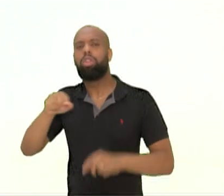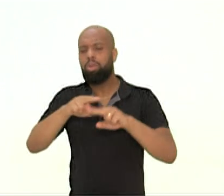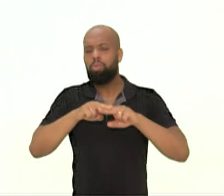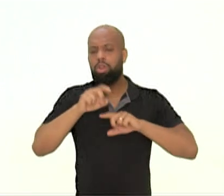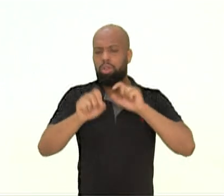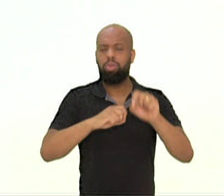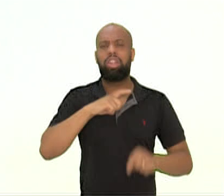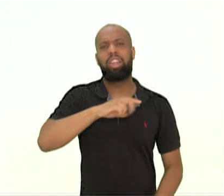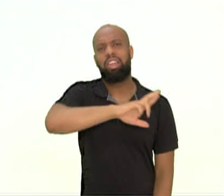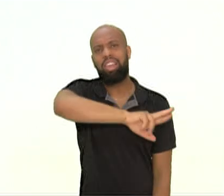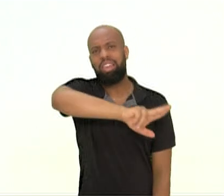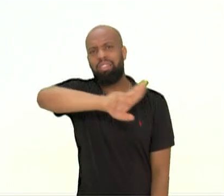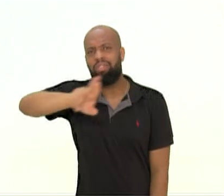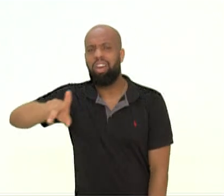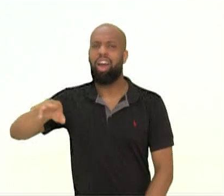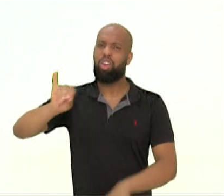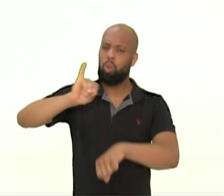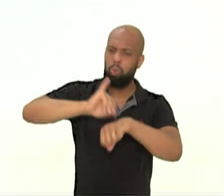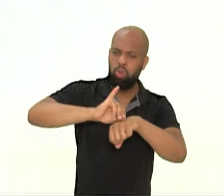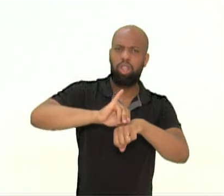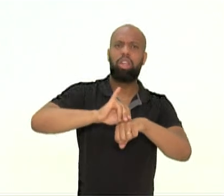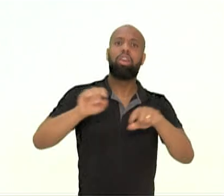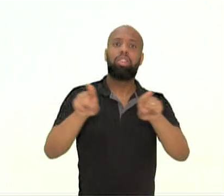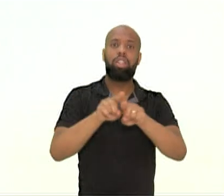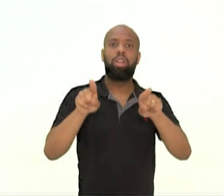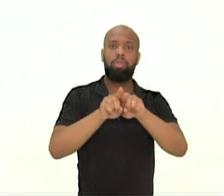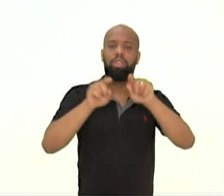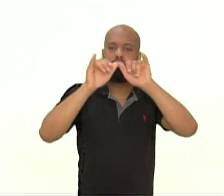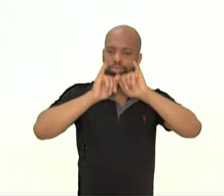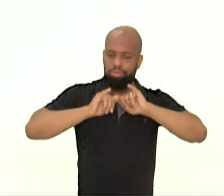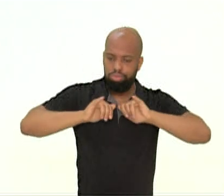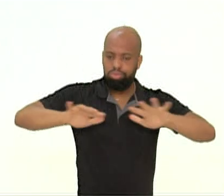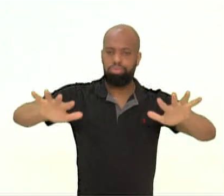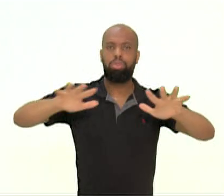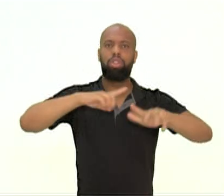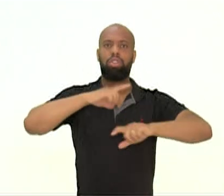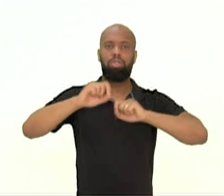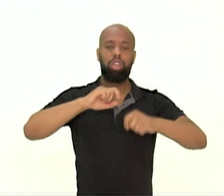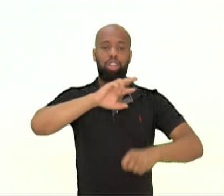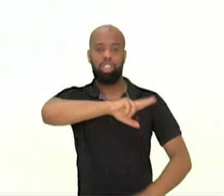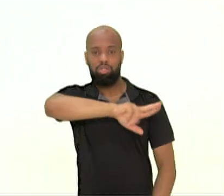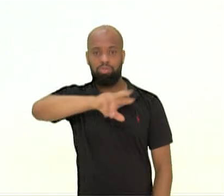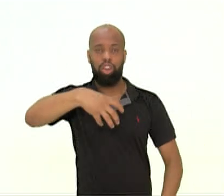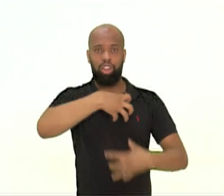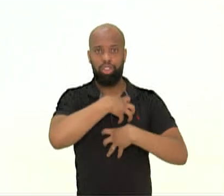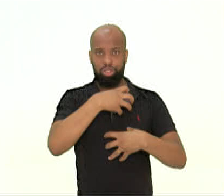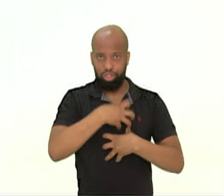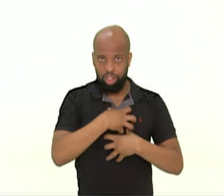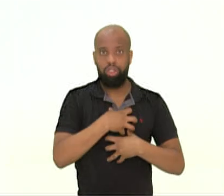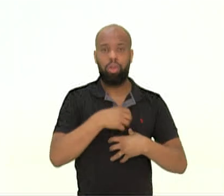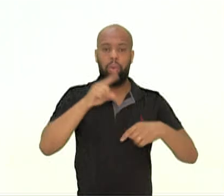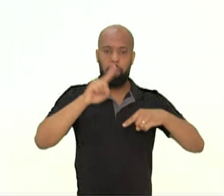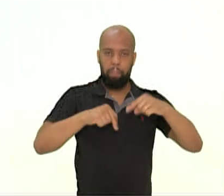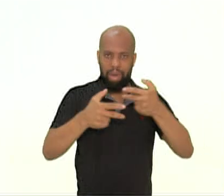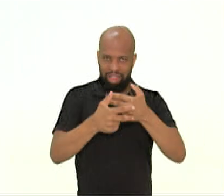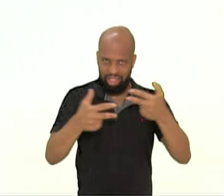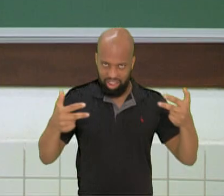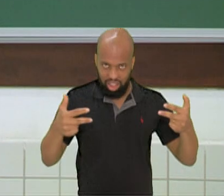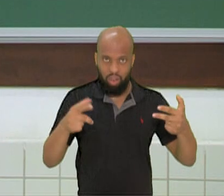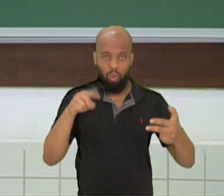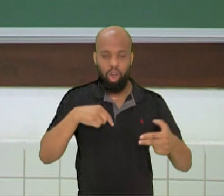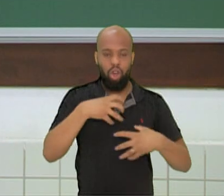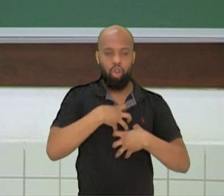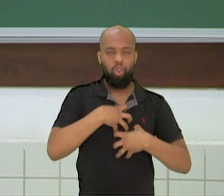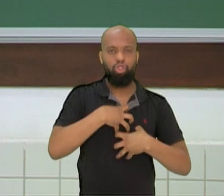mais diversos objetos e se propaga através de diferentes estados físicos da matéria, sendo então uma onda